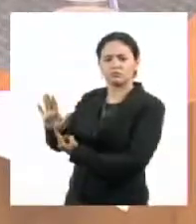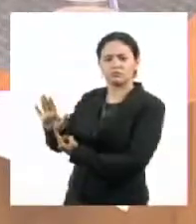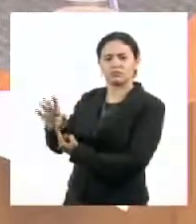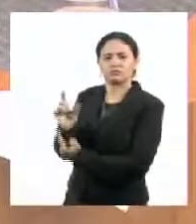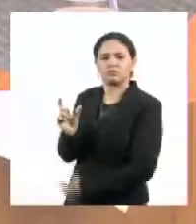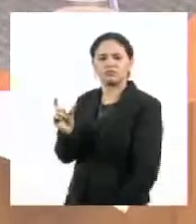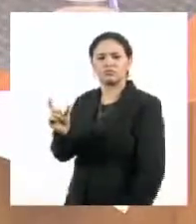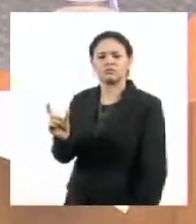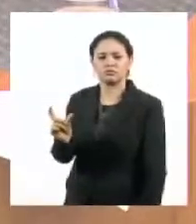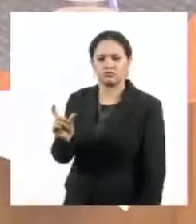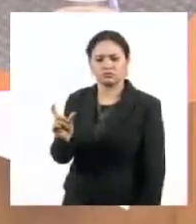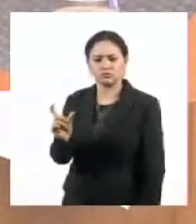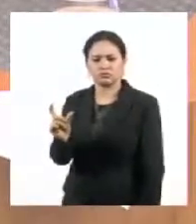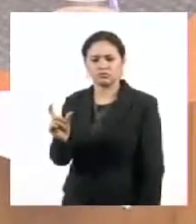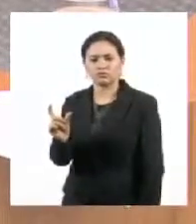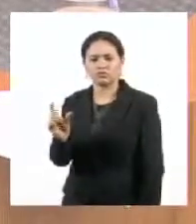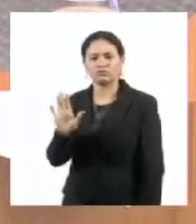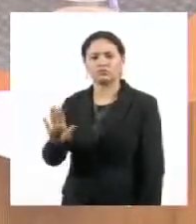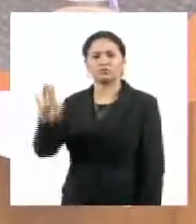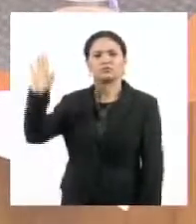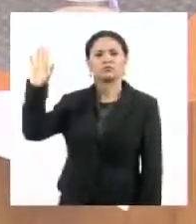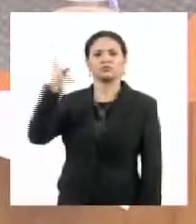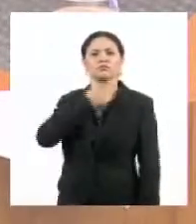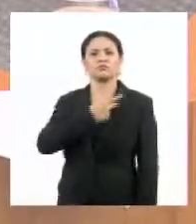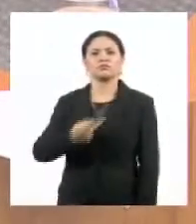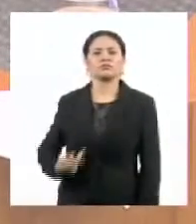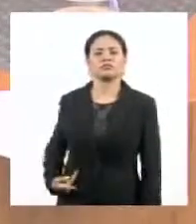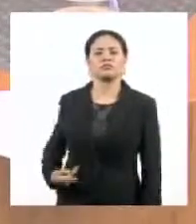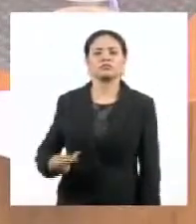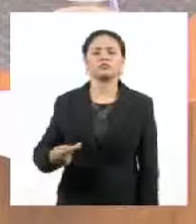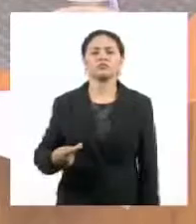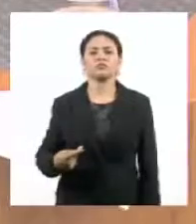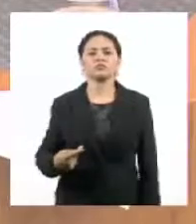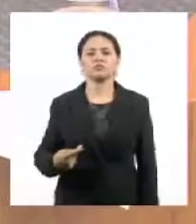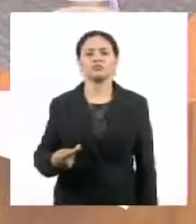imagem do candidato ao presidente da República,